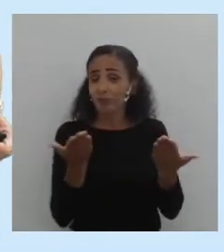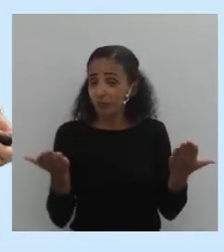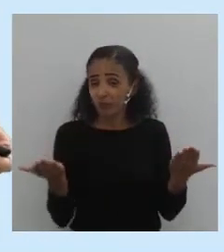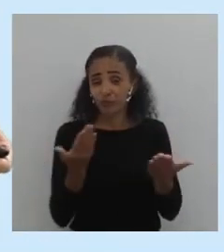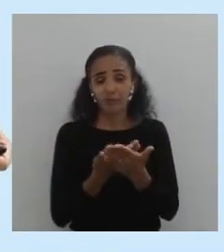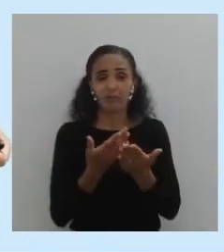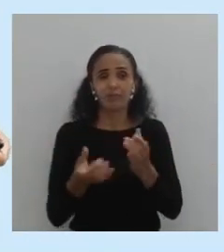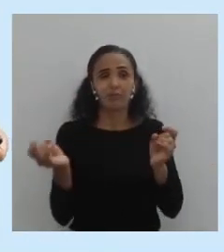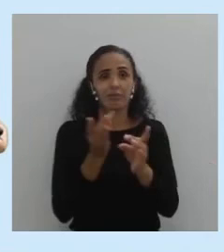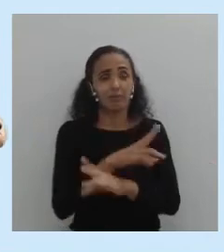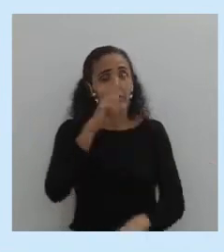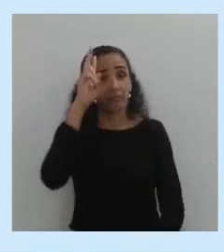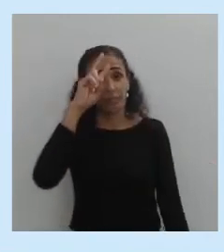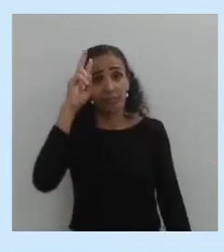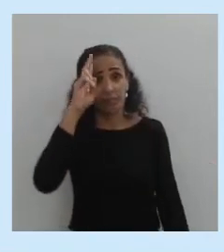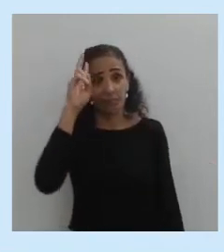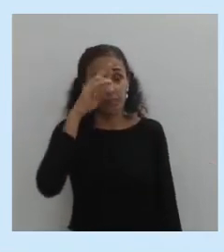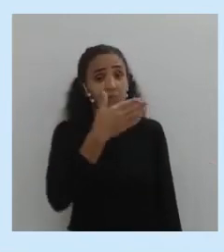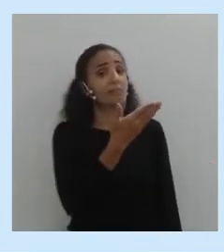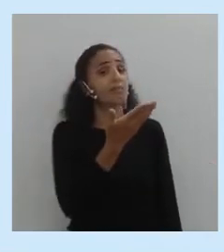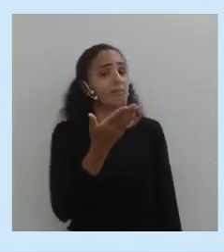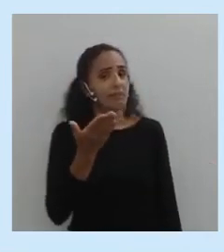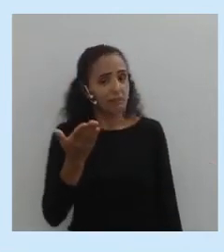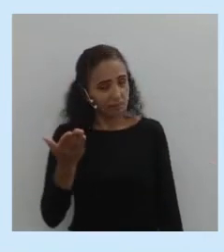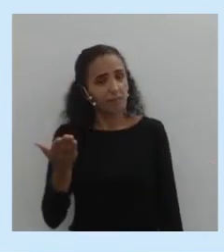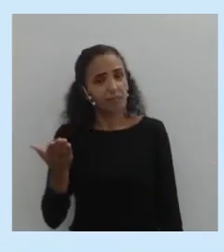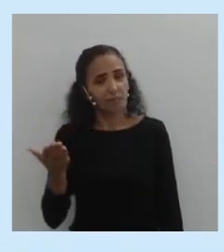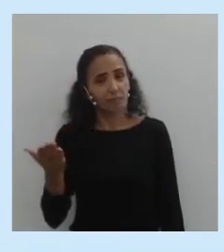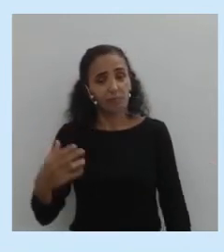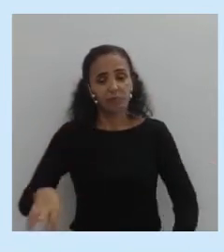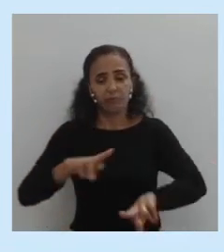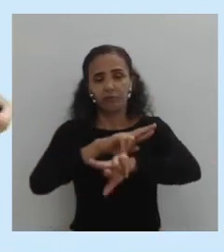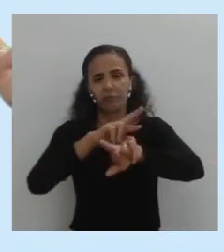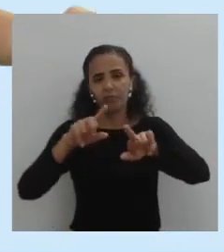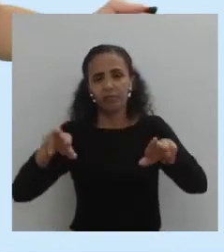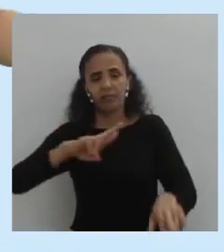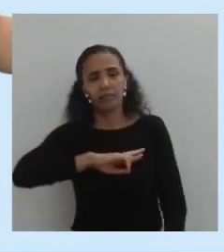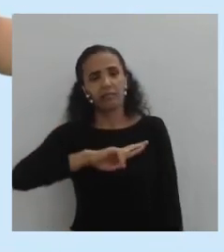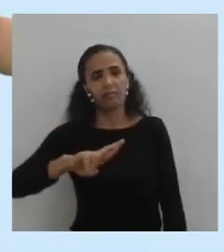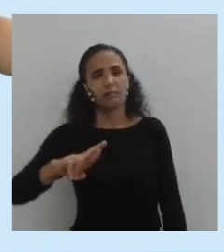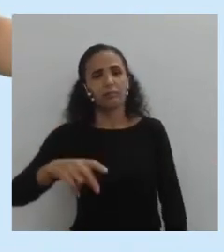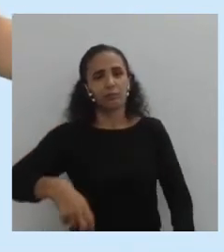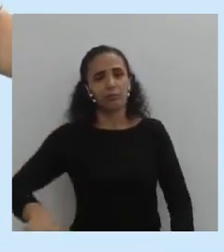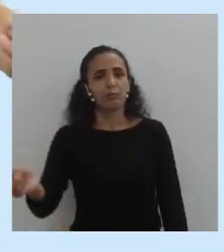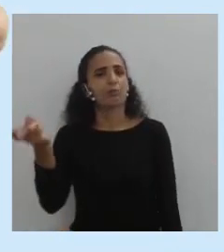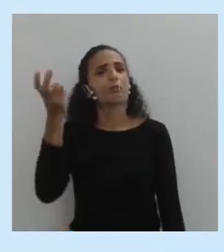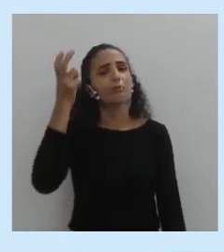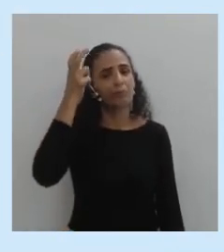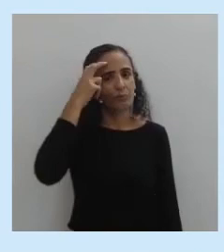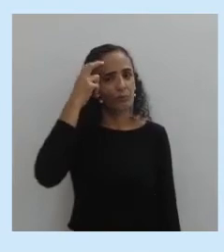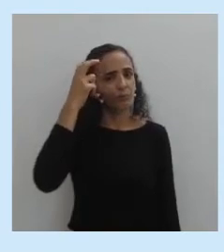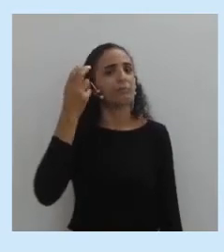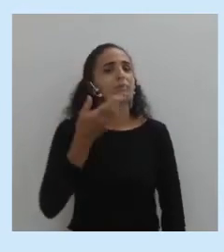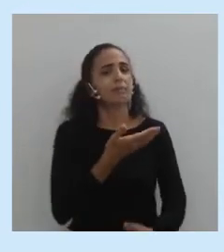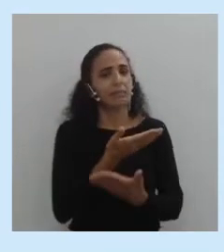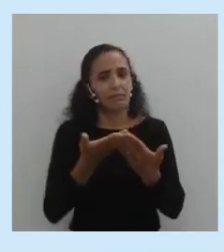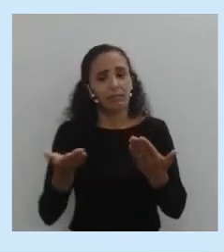só. Lembrem-se, essa questão justamente a diversidade cultural,